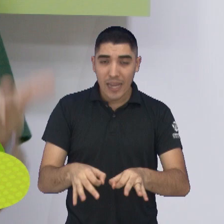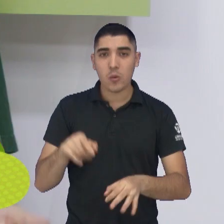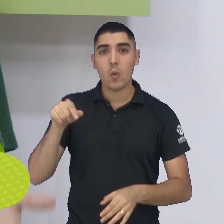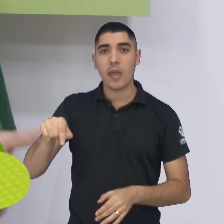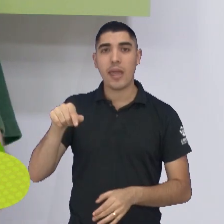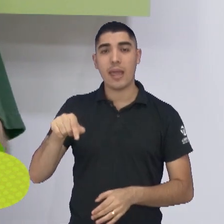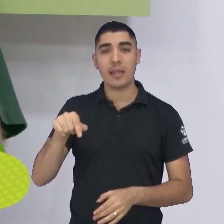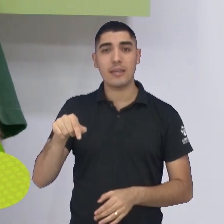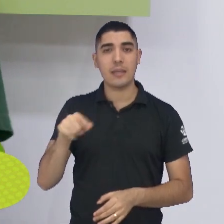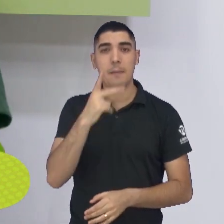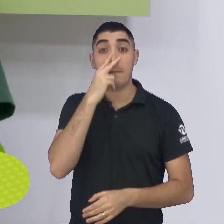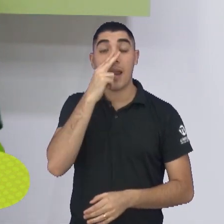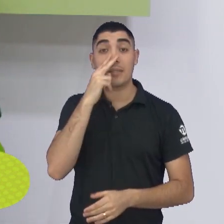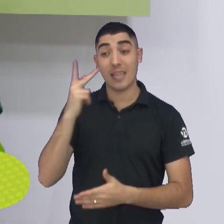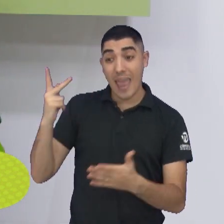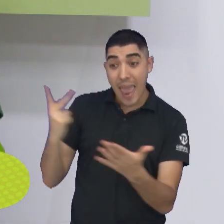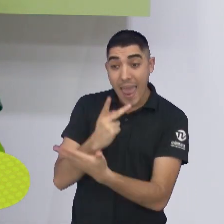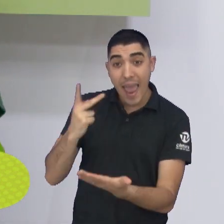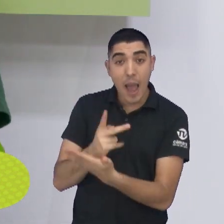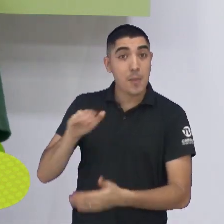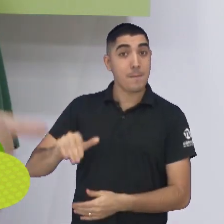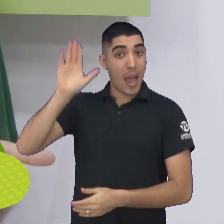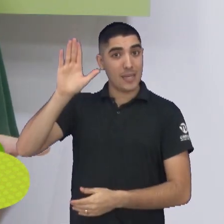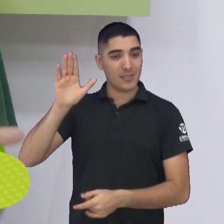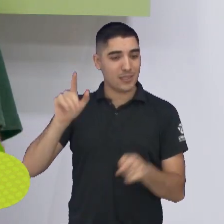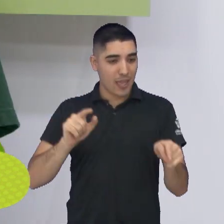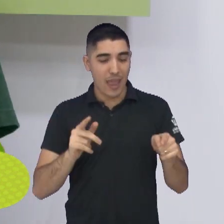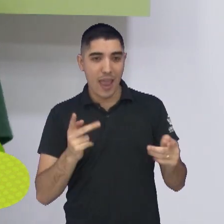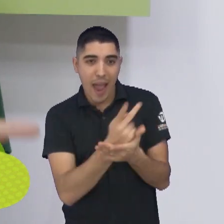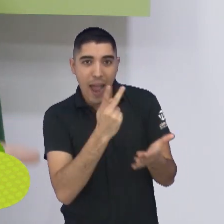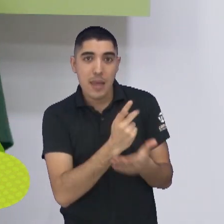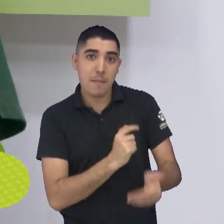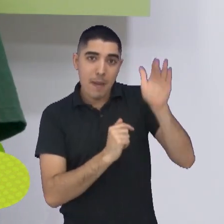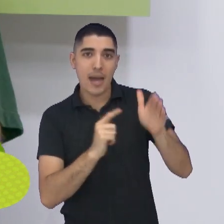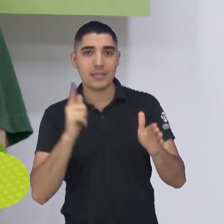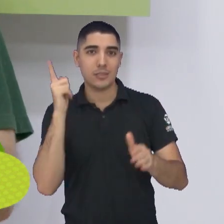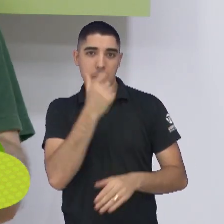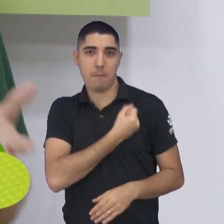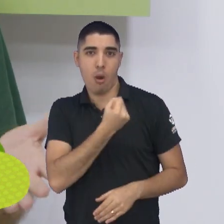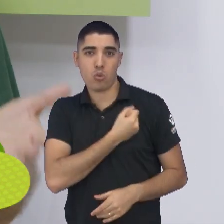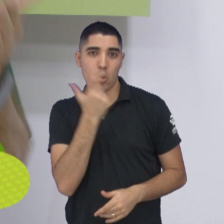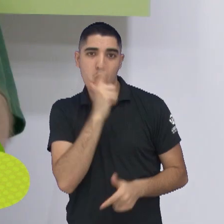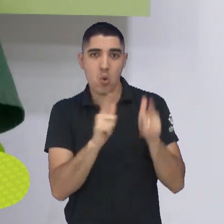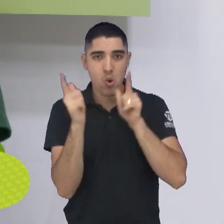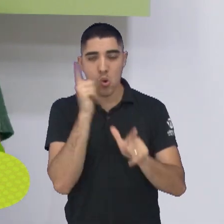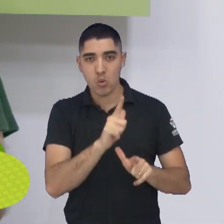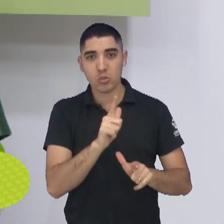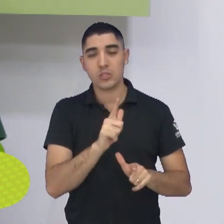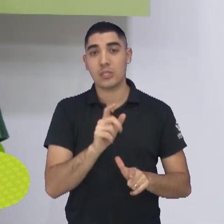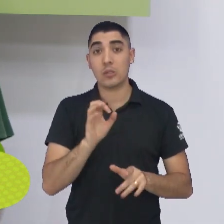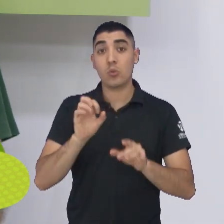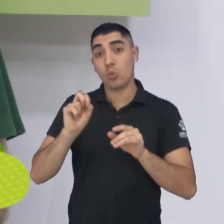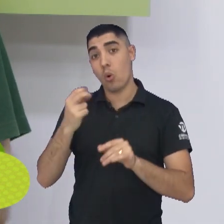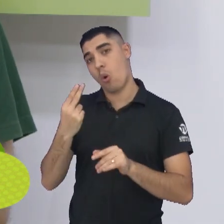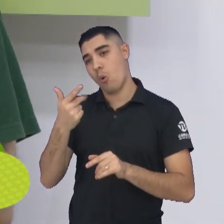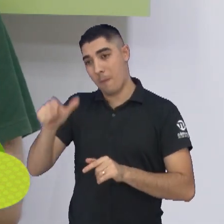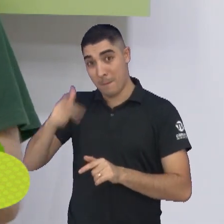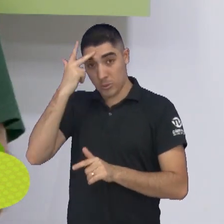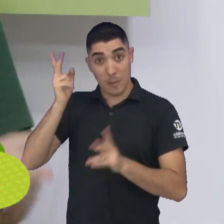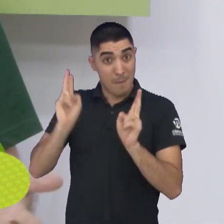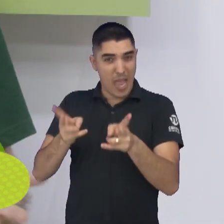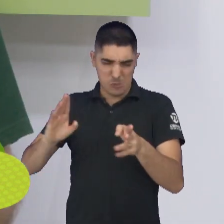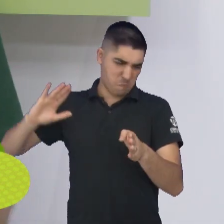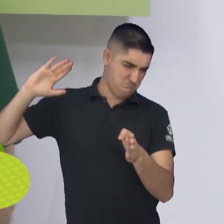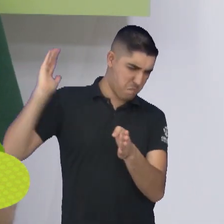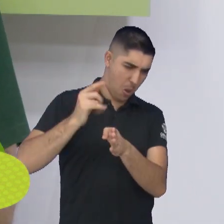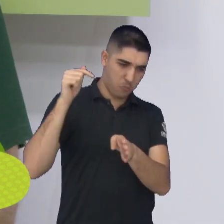de erros, os pontos do São José e do Campinas foram mais de erros dos adversários do que das equipes fazendo o ponto mesmo. E